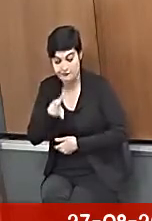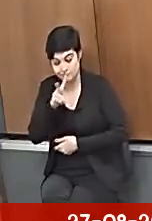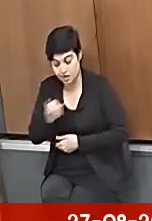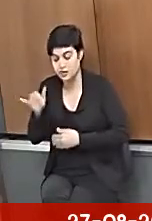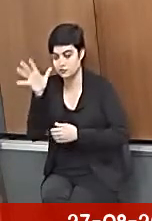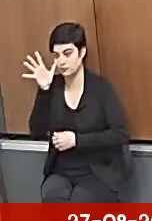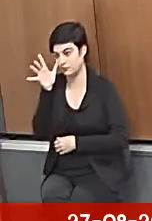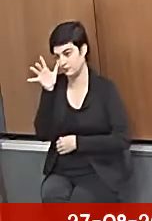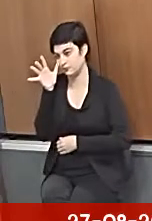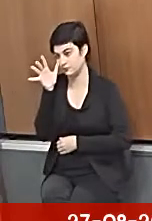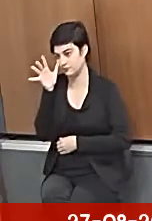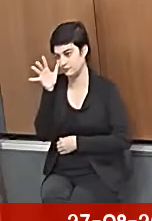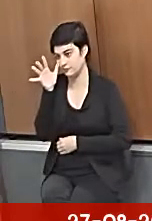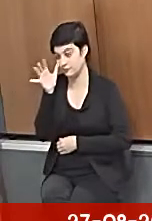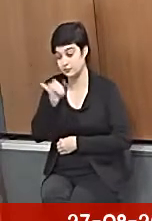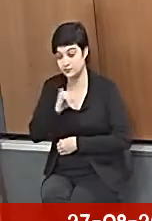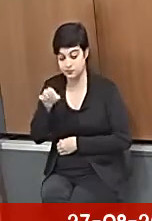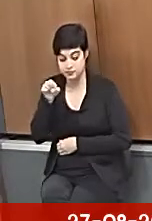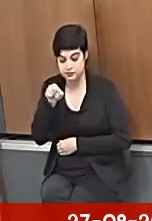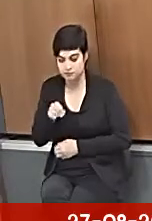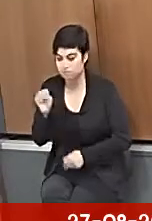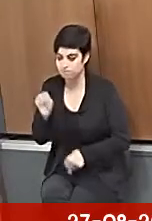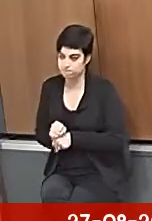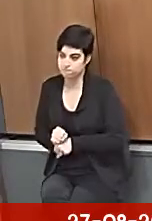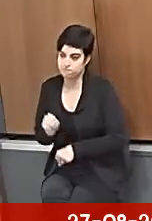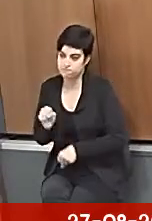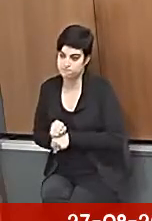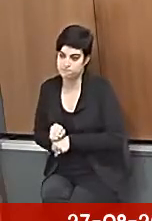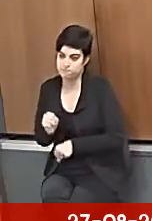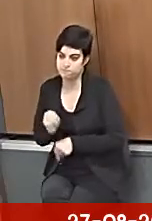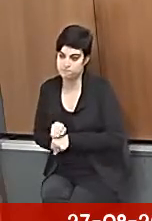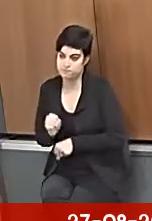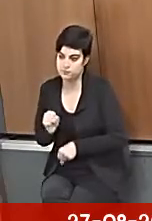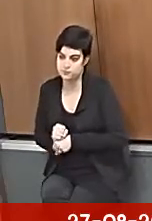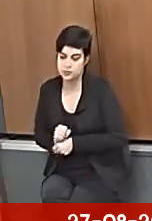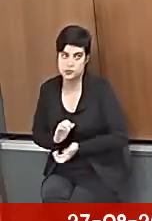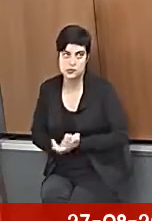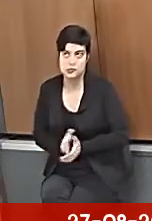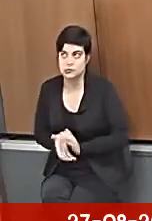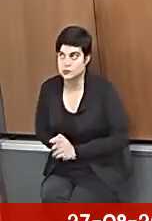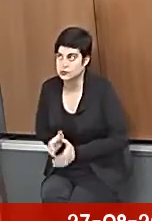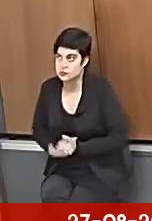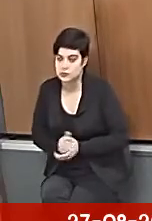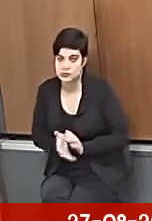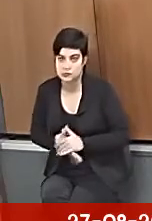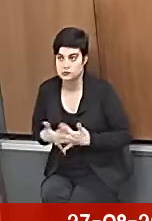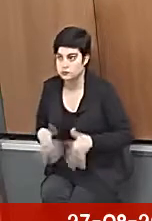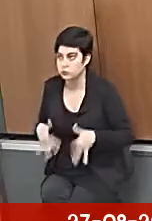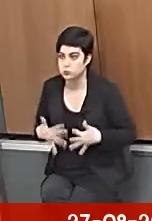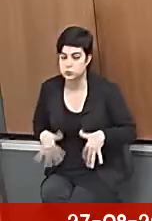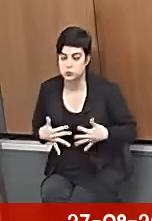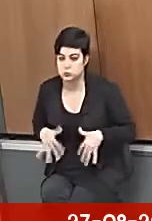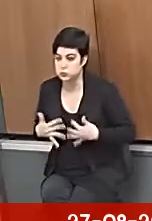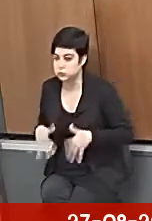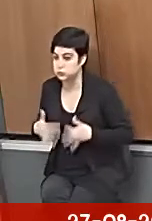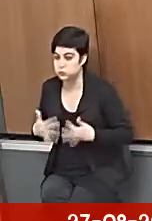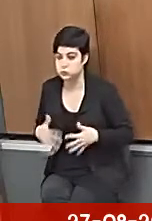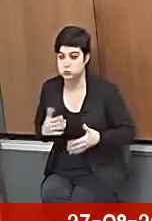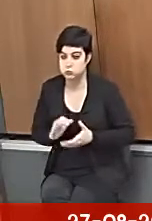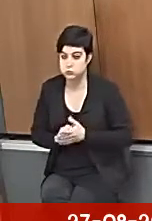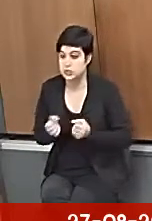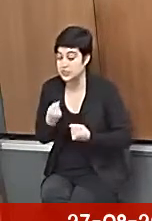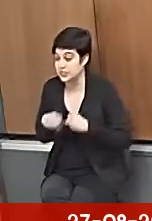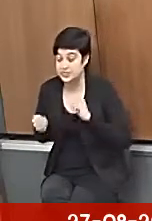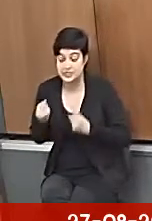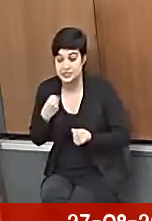jogo então se ela tem que esperar ela cria uma ansiedade ela cria uma agitação que dificulta muito para